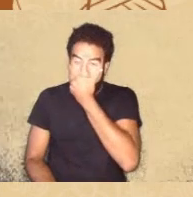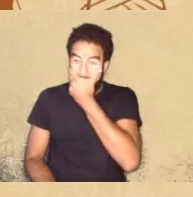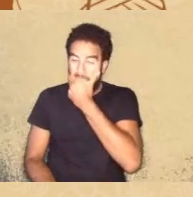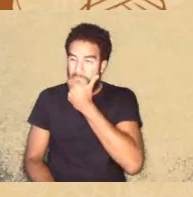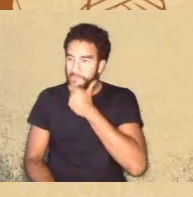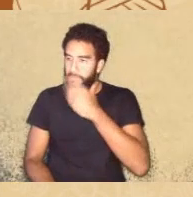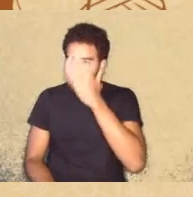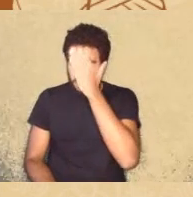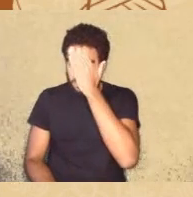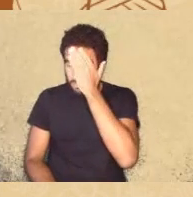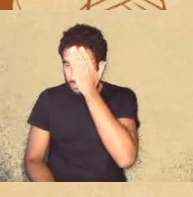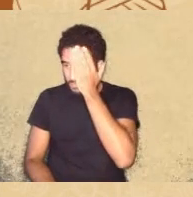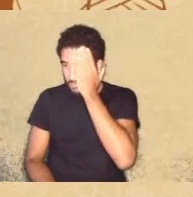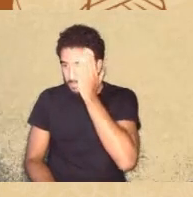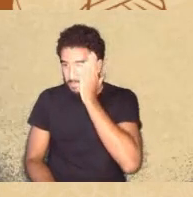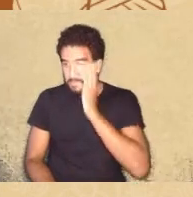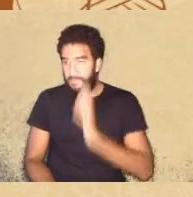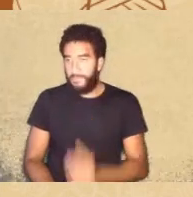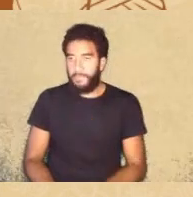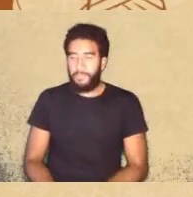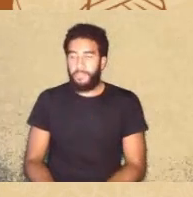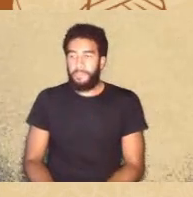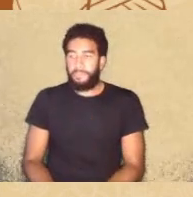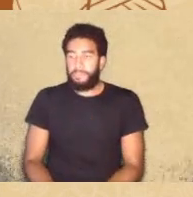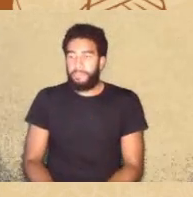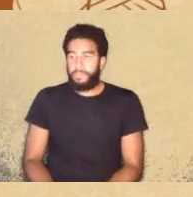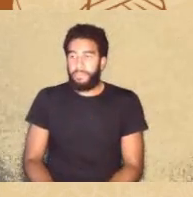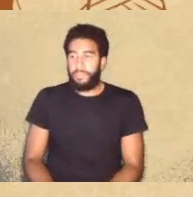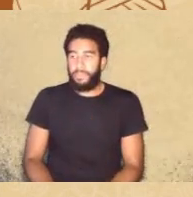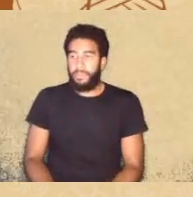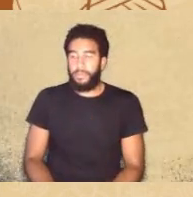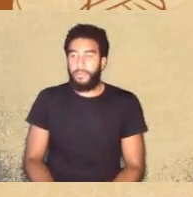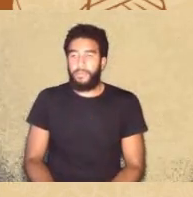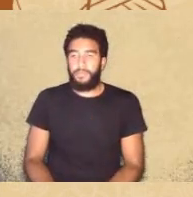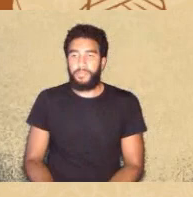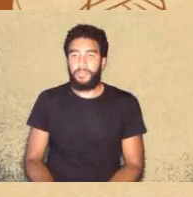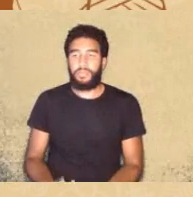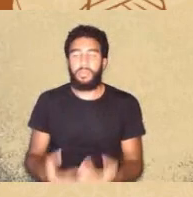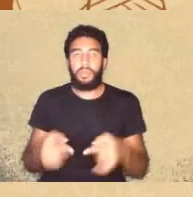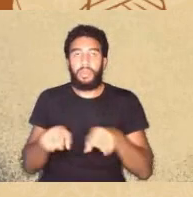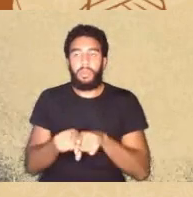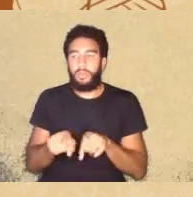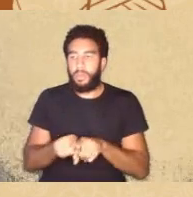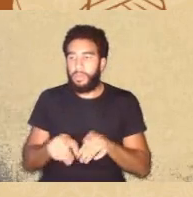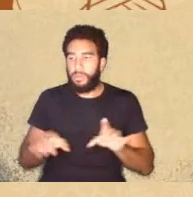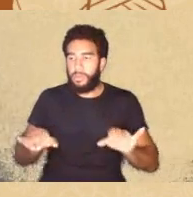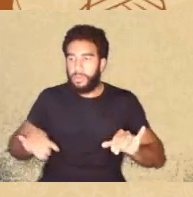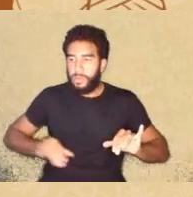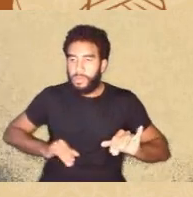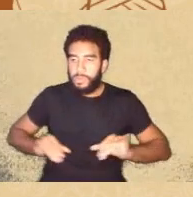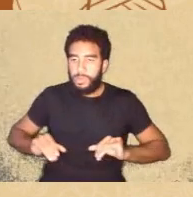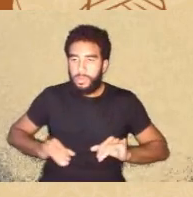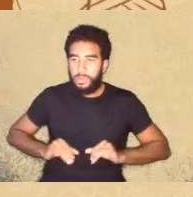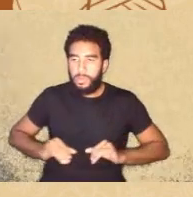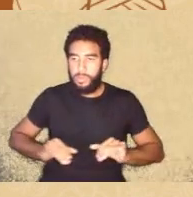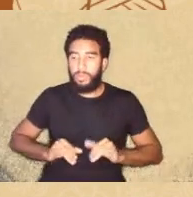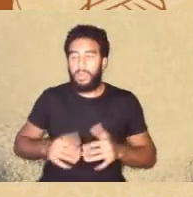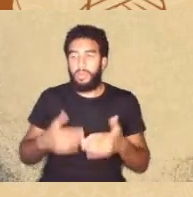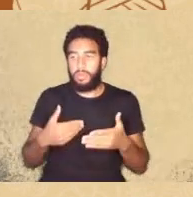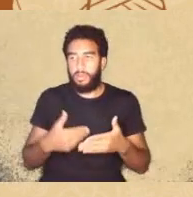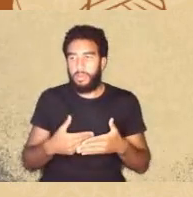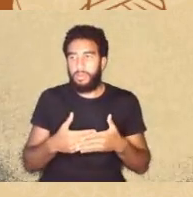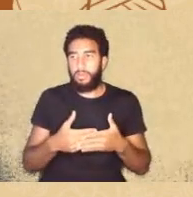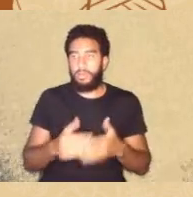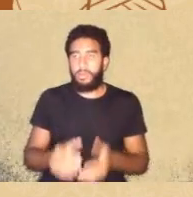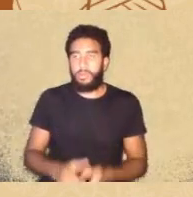dimensão histórica, né, a gente precisa entender todo esse sofrimento a partir dessa questão historiográfica